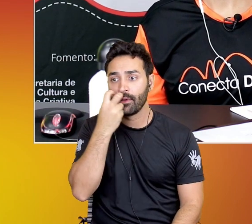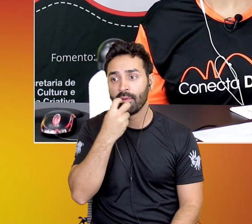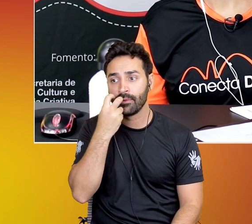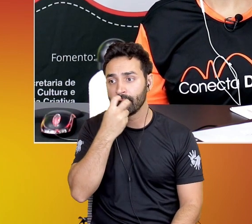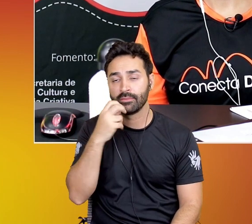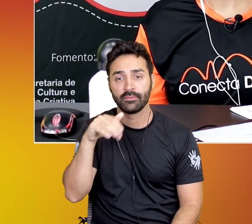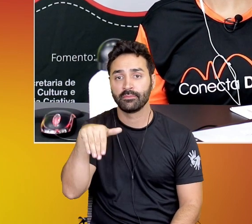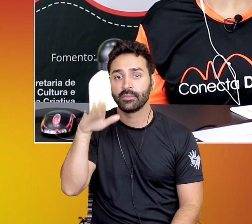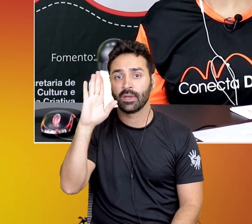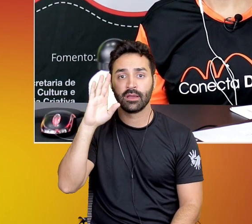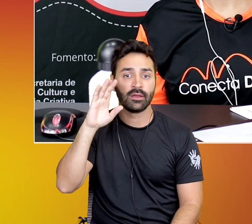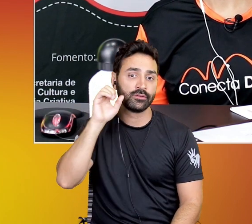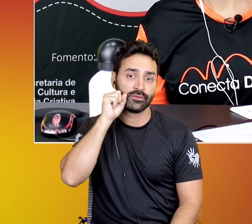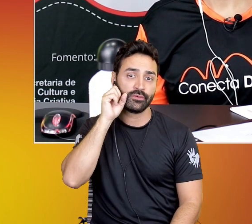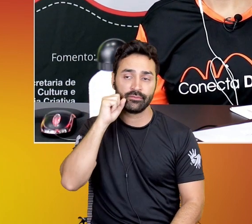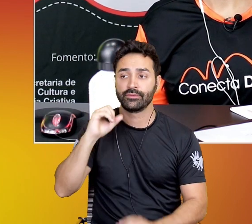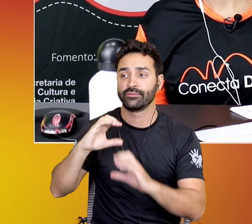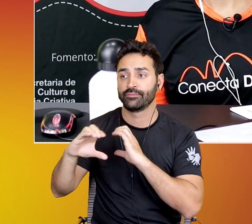a necessidade